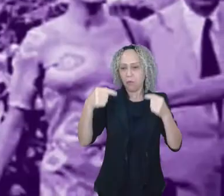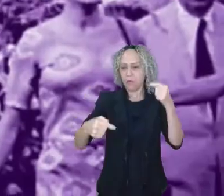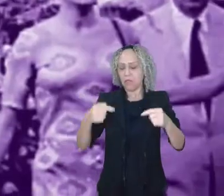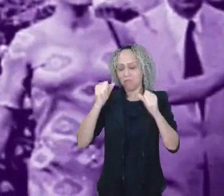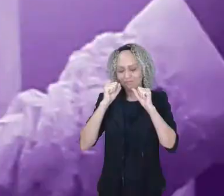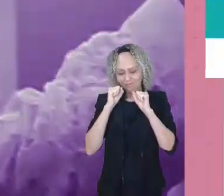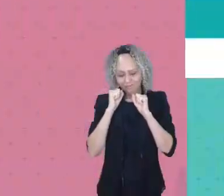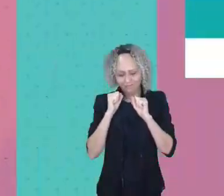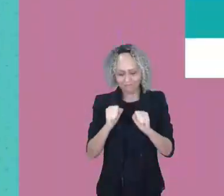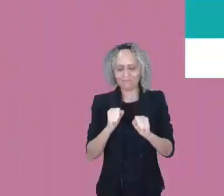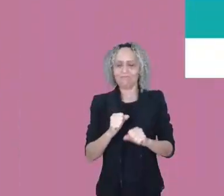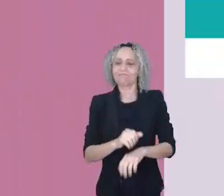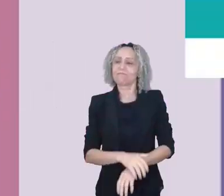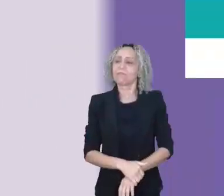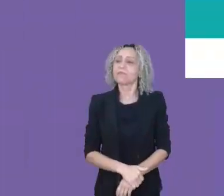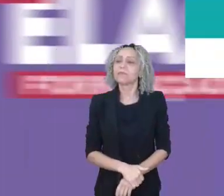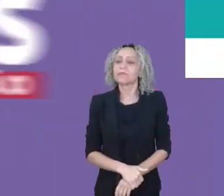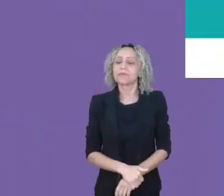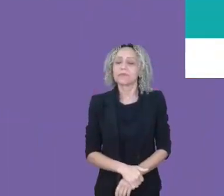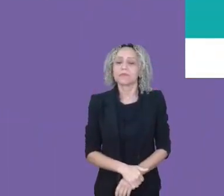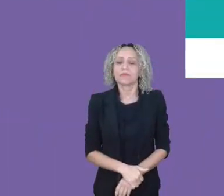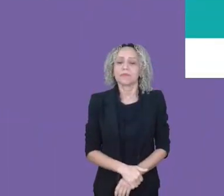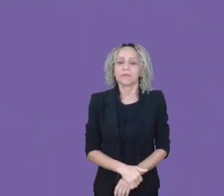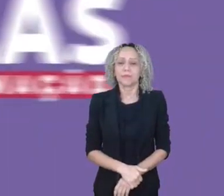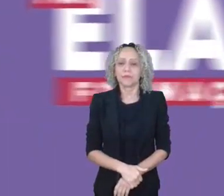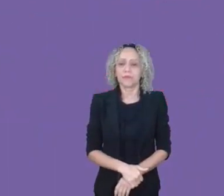de poder.